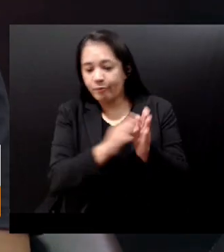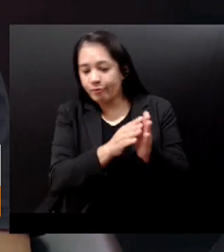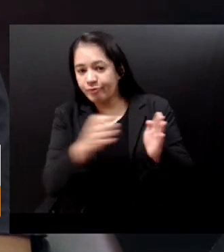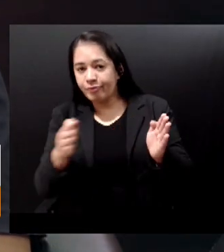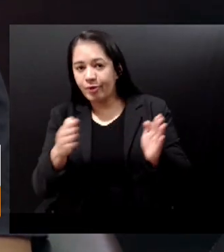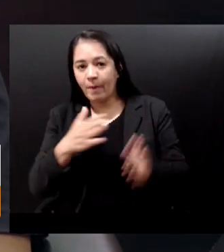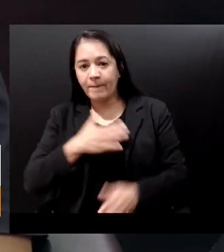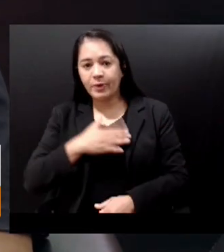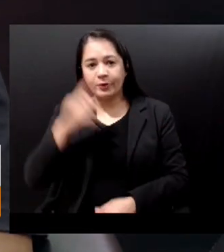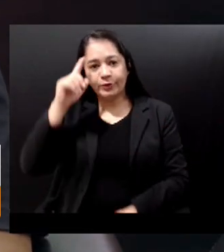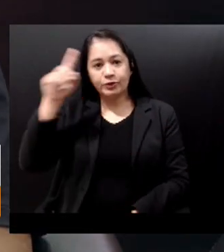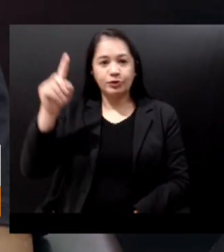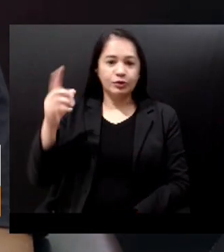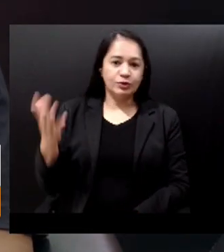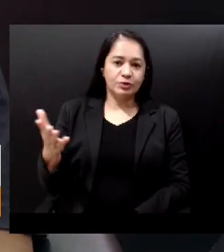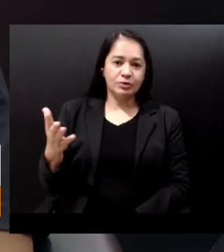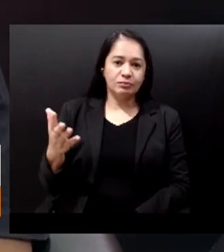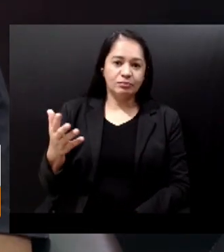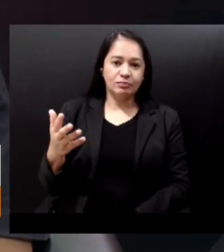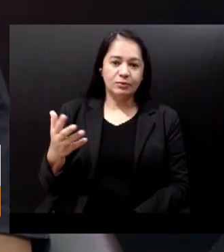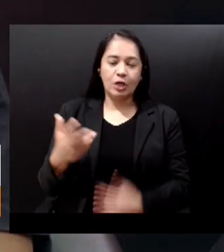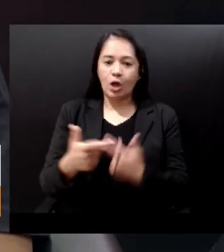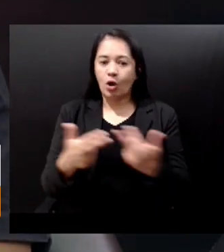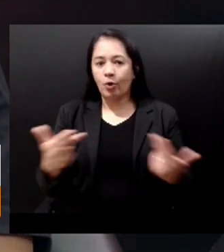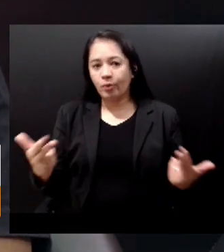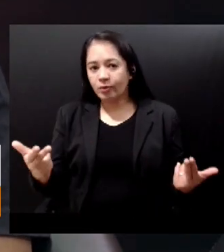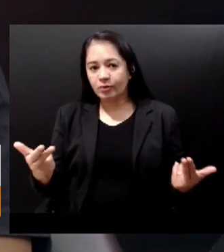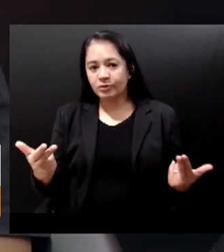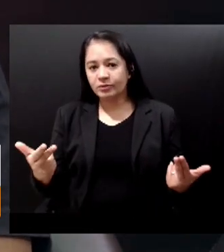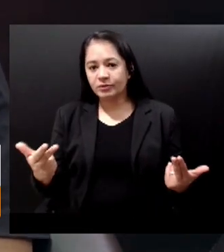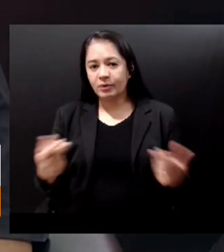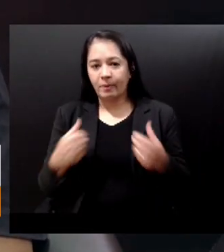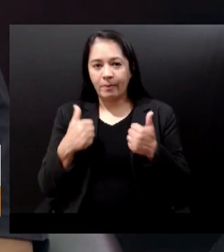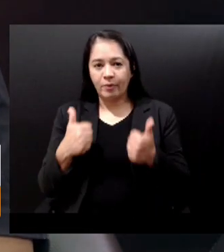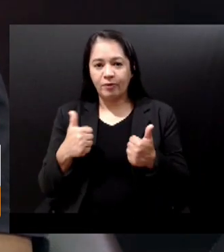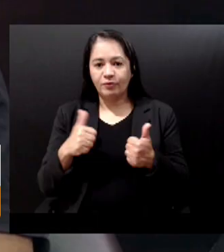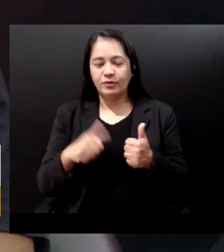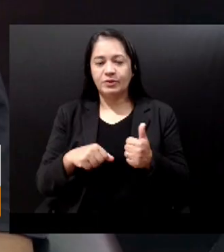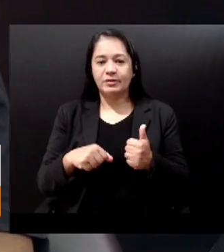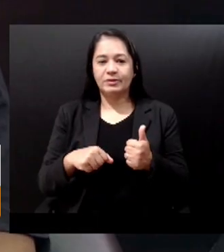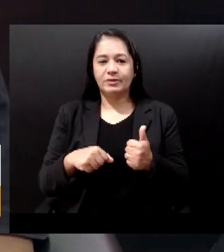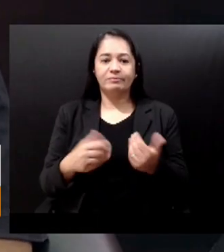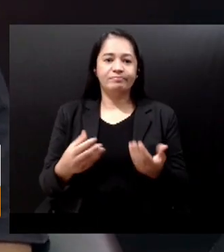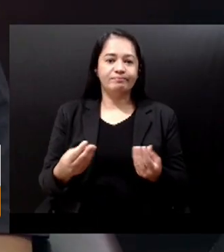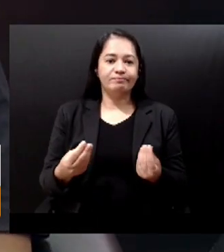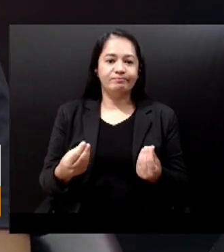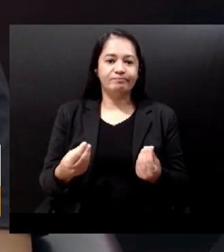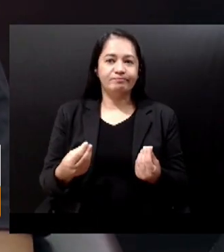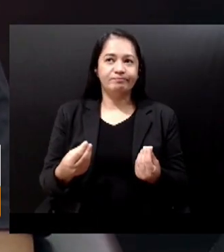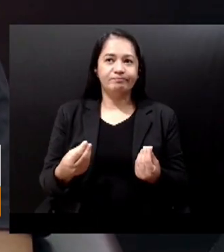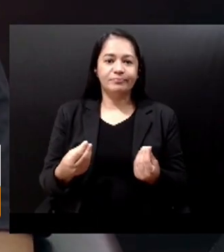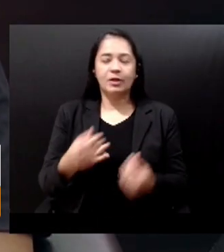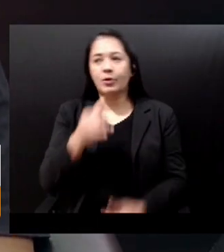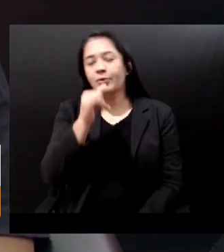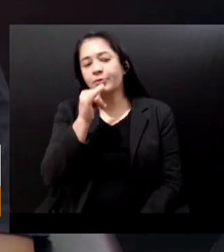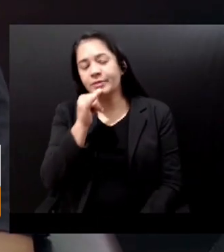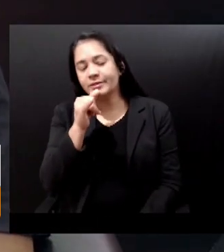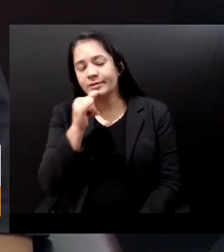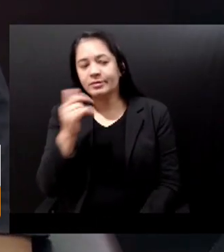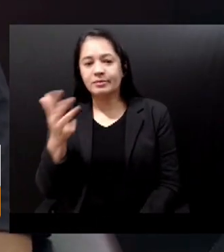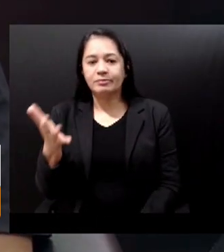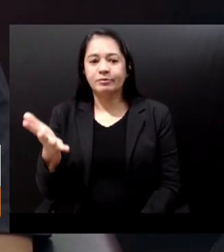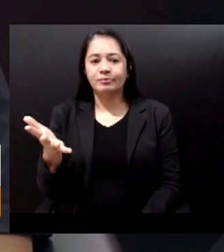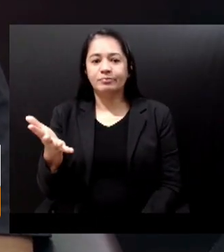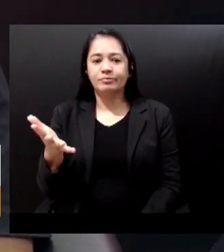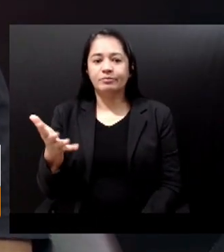sempre são coisas plausíveis para você não fazer, Uhum. então exemplos, bobos, mas